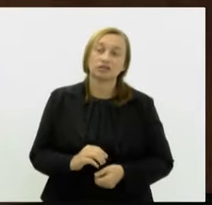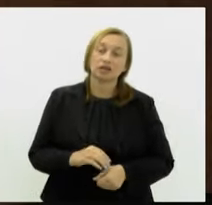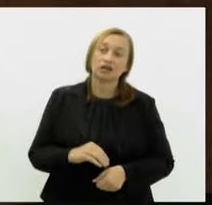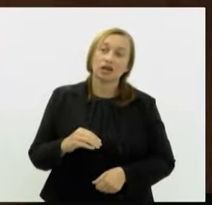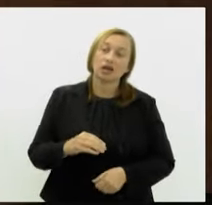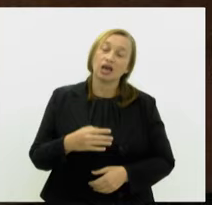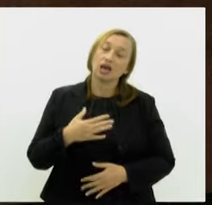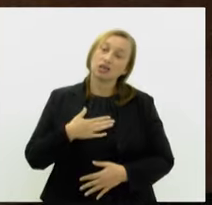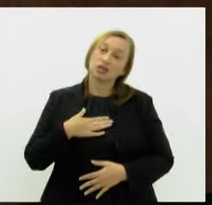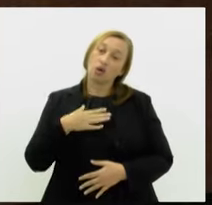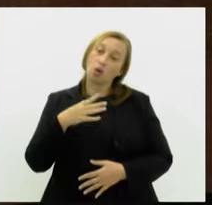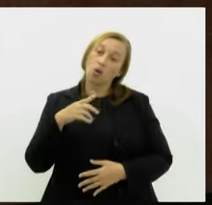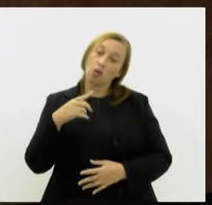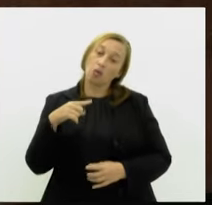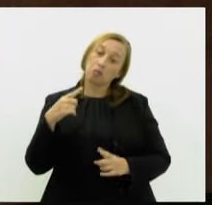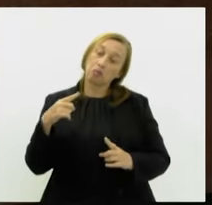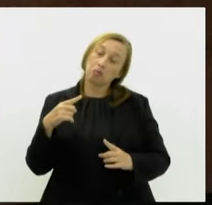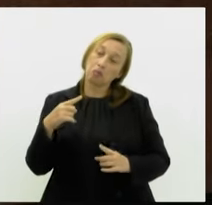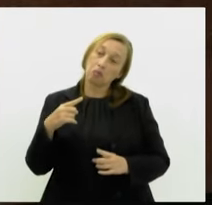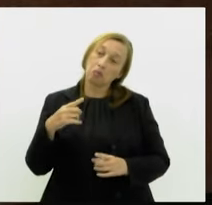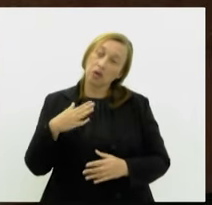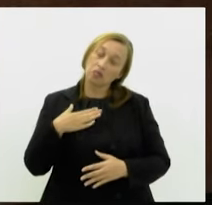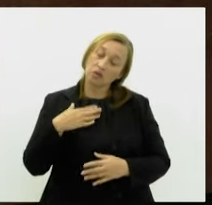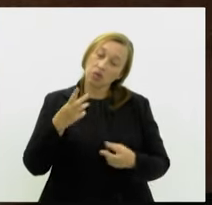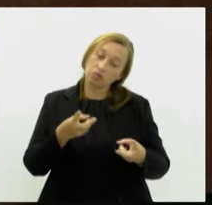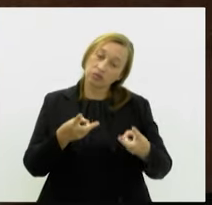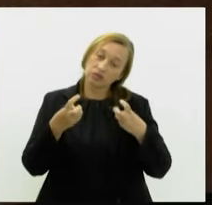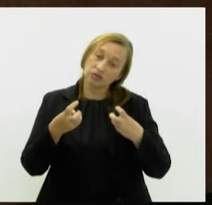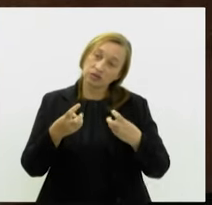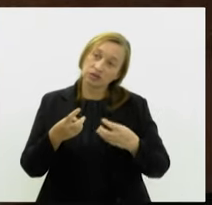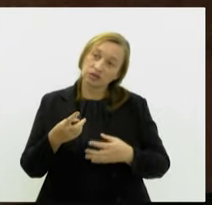minha observação. Espero que